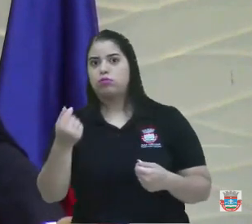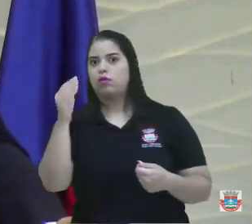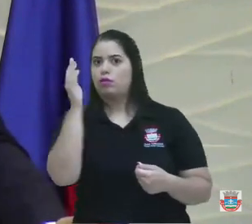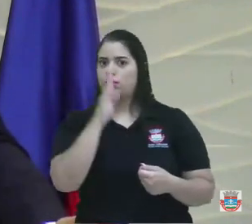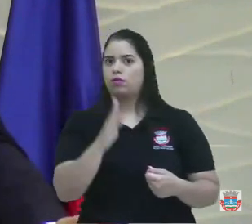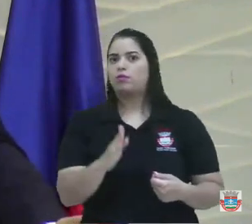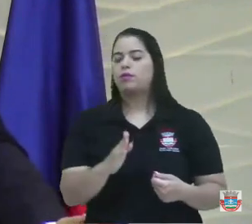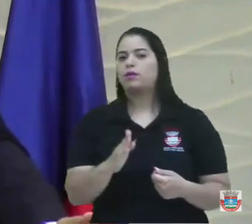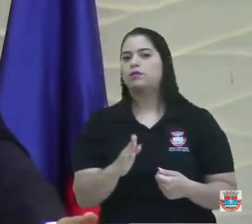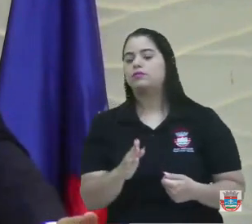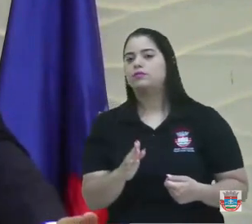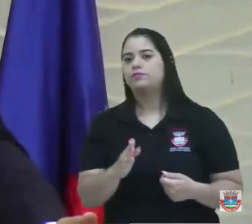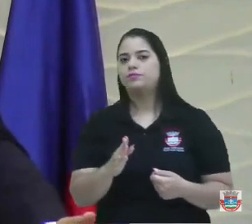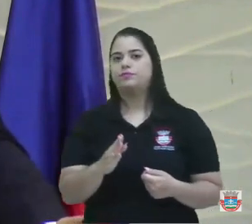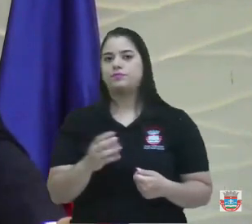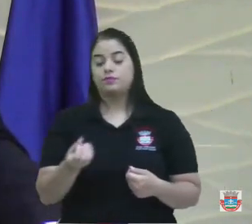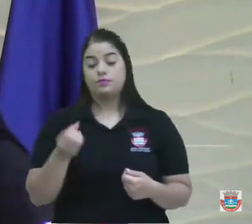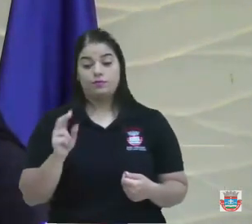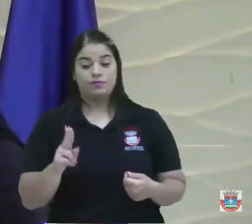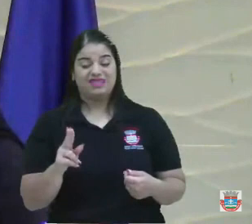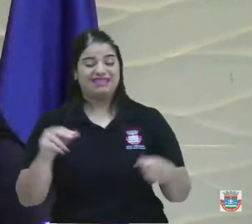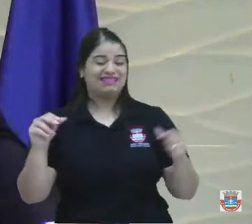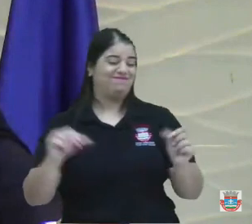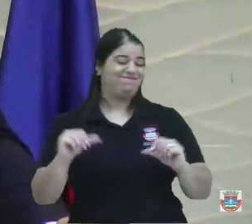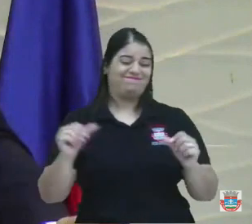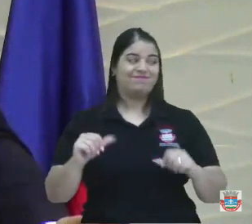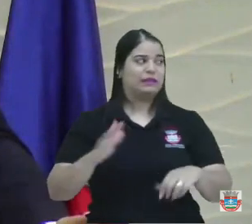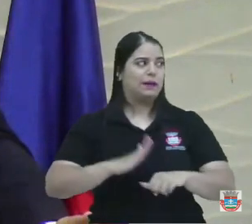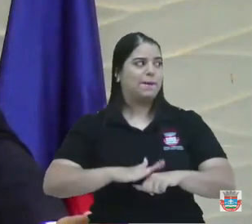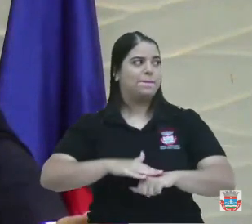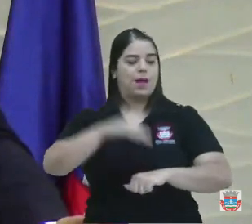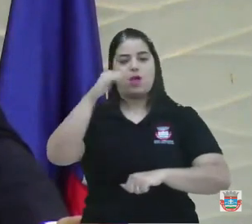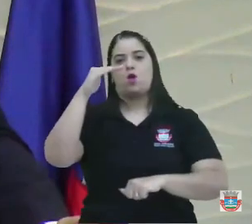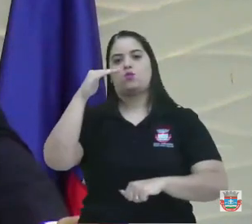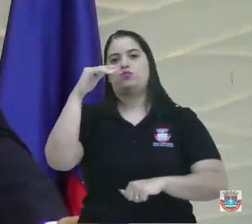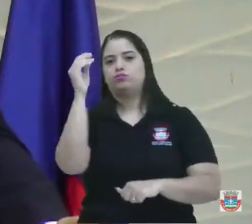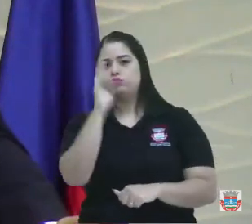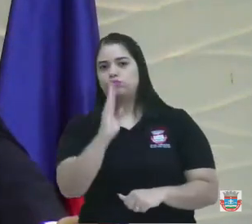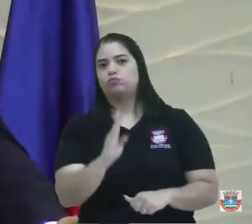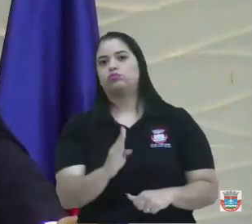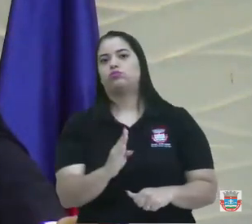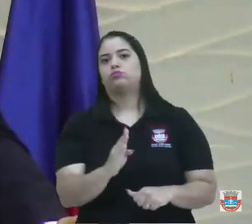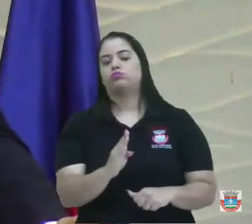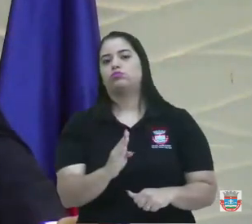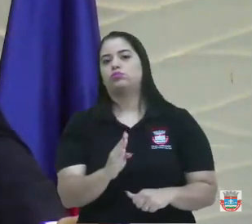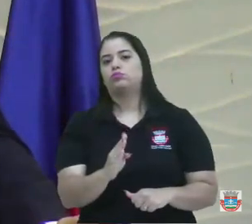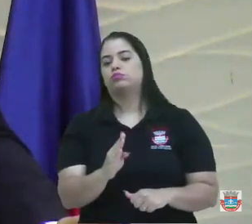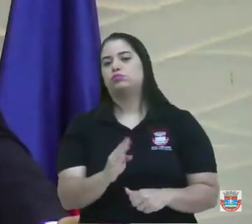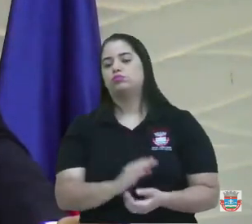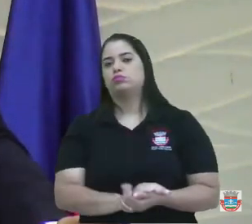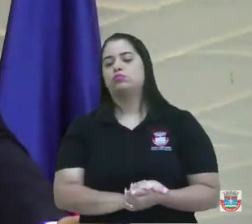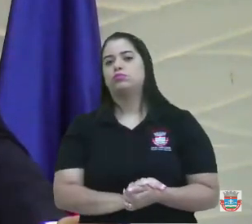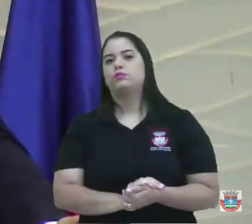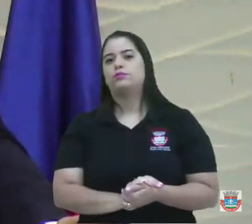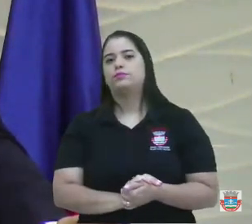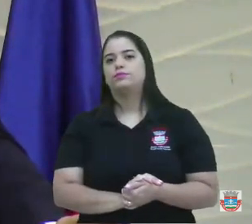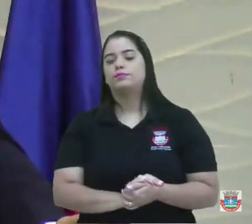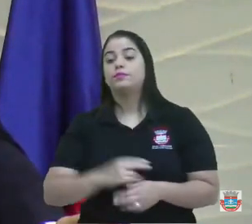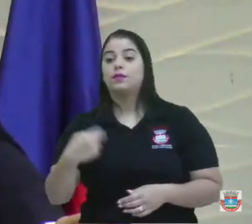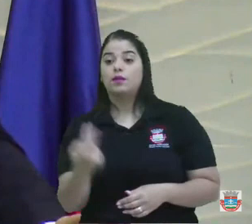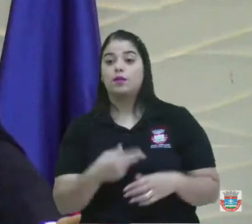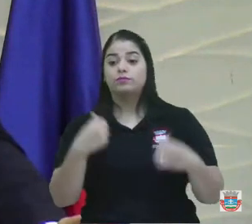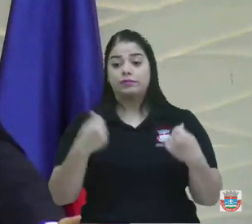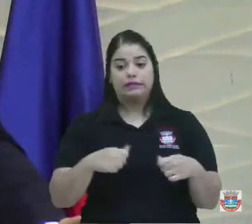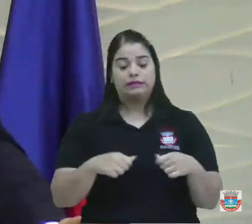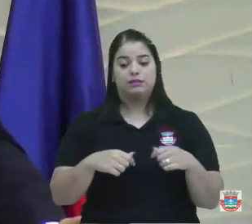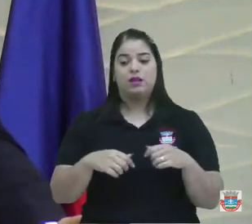vai adotar, porque a crise é muito maior do que o Brasil, ultrapassa as fronteiras e a gente precisa se